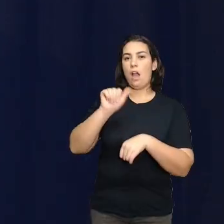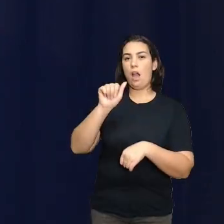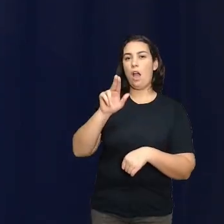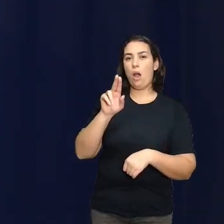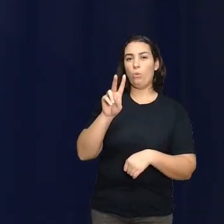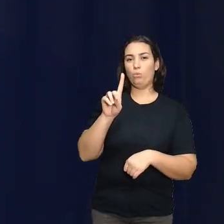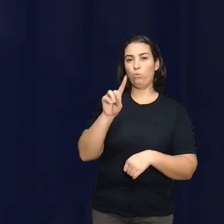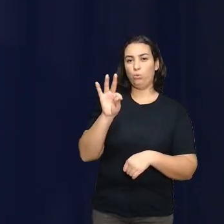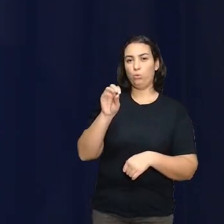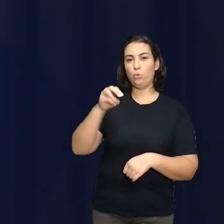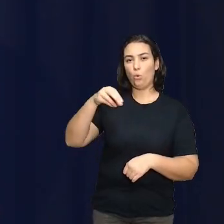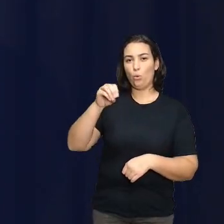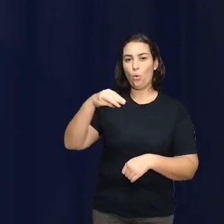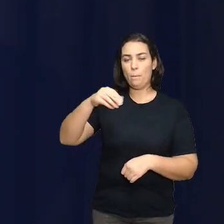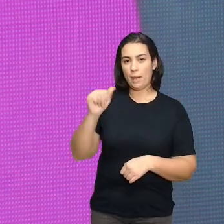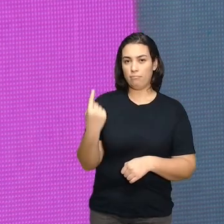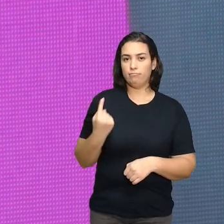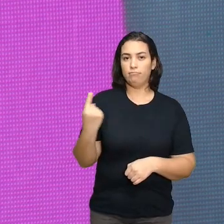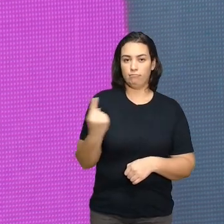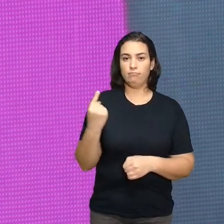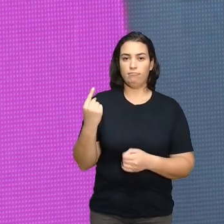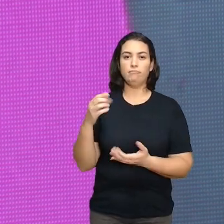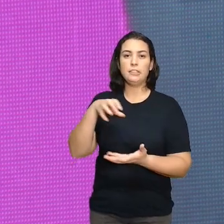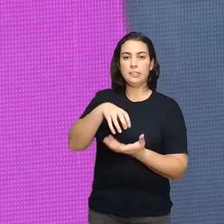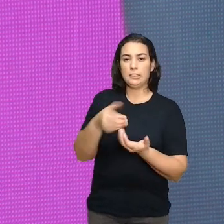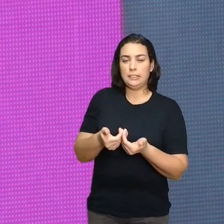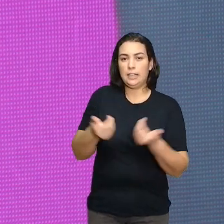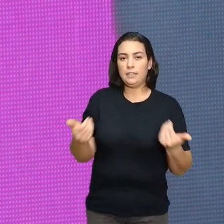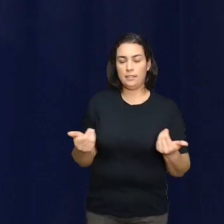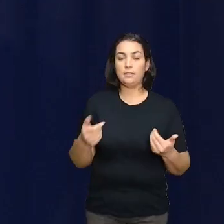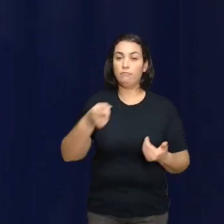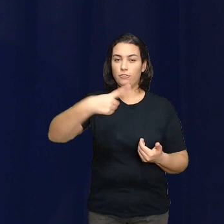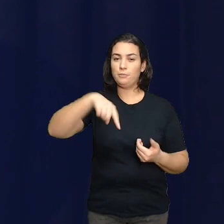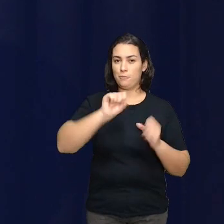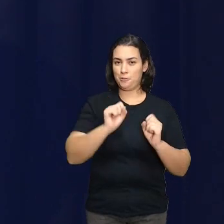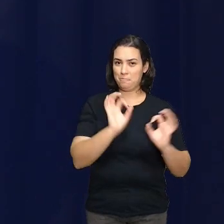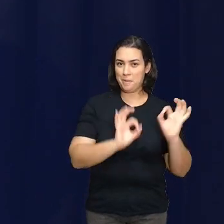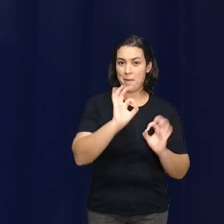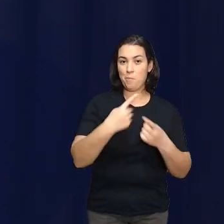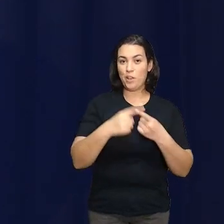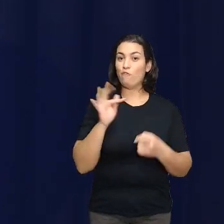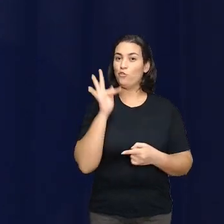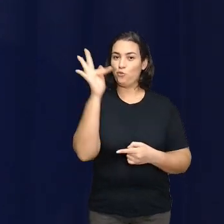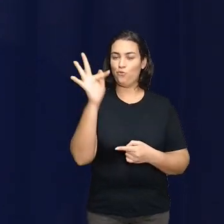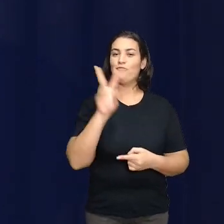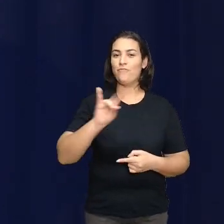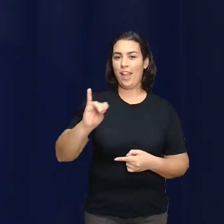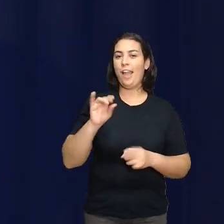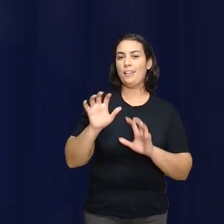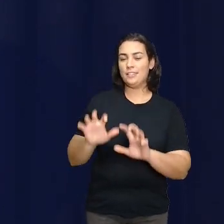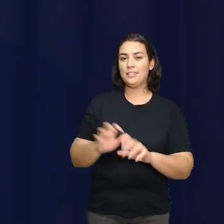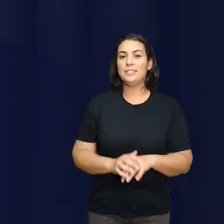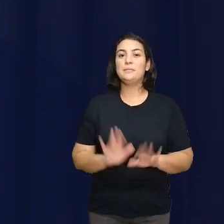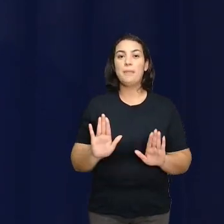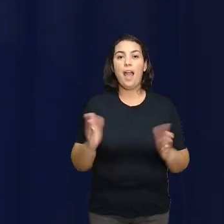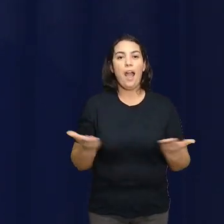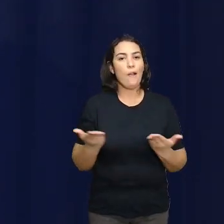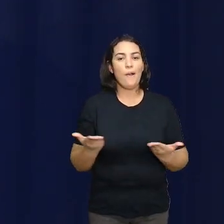Vão se preparando porque o futuro está aí, mas é isso. O agora também é mais importante do que